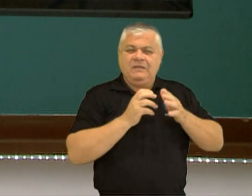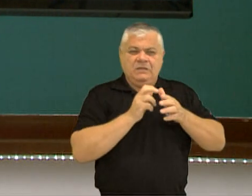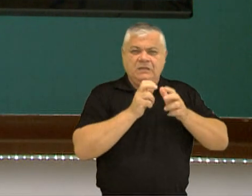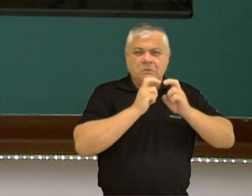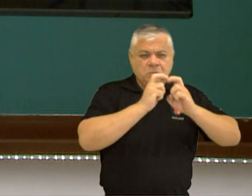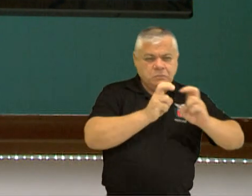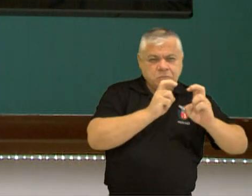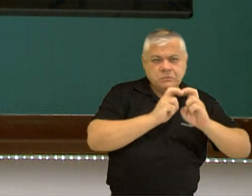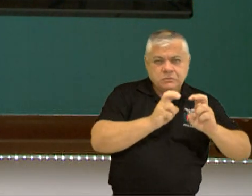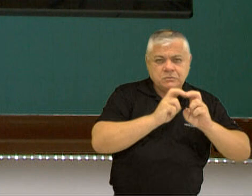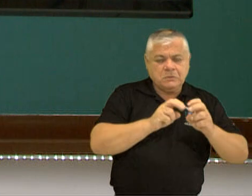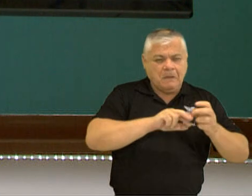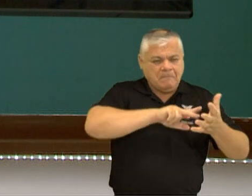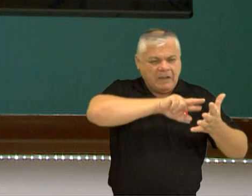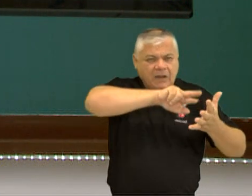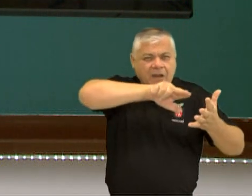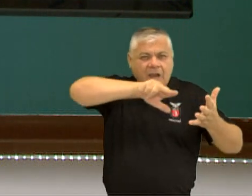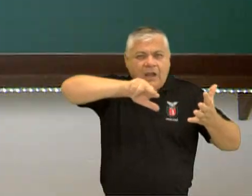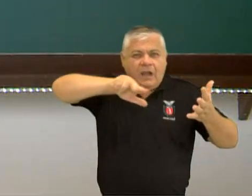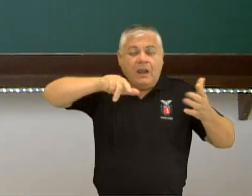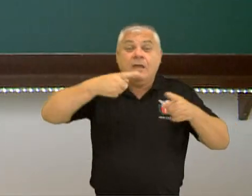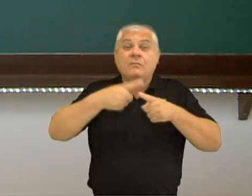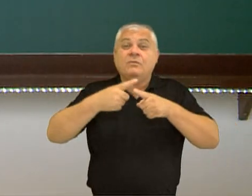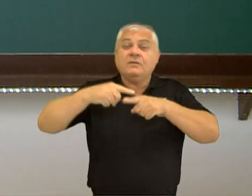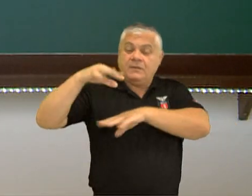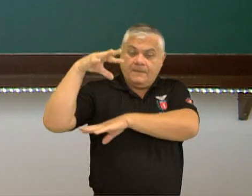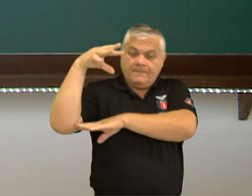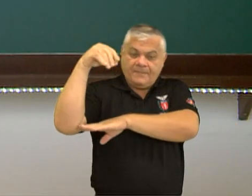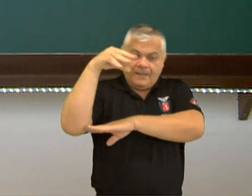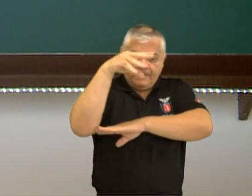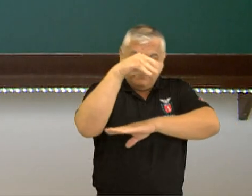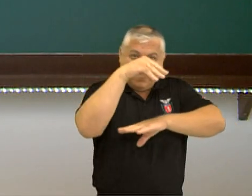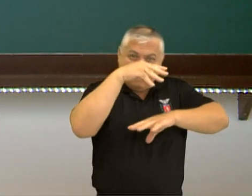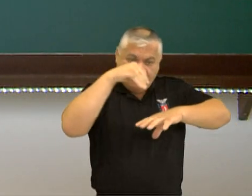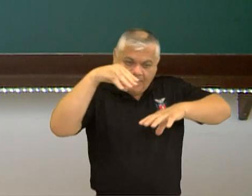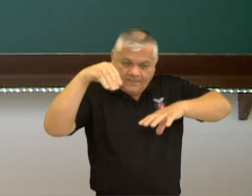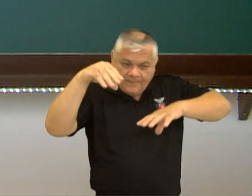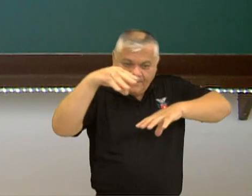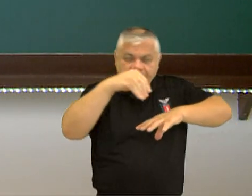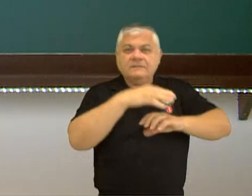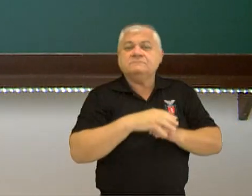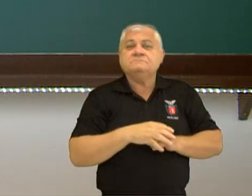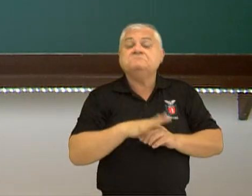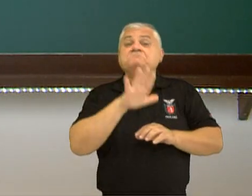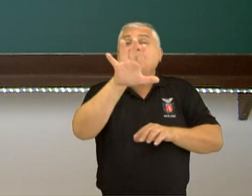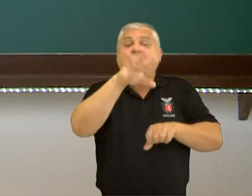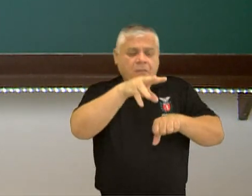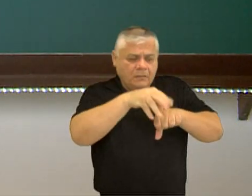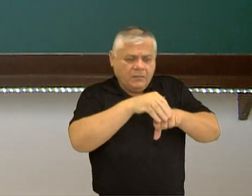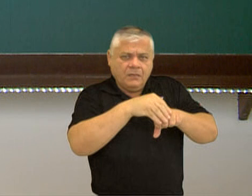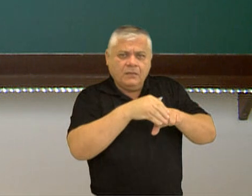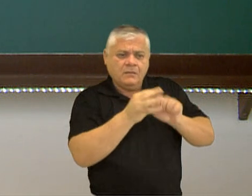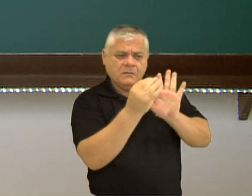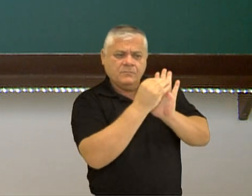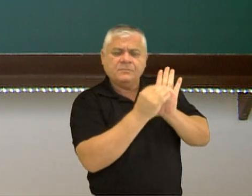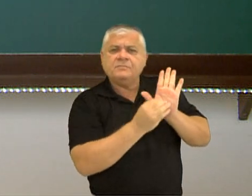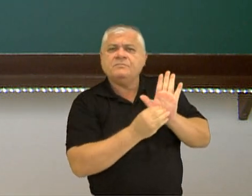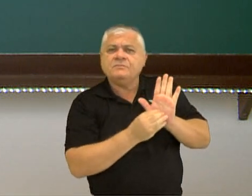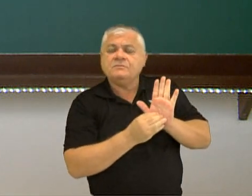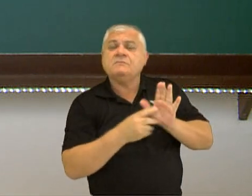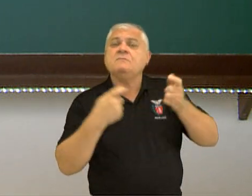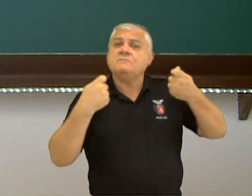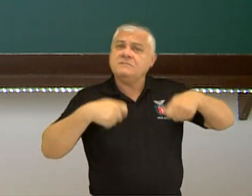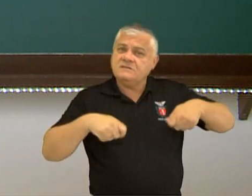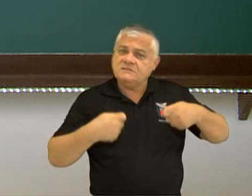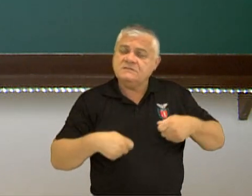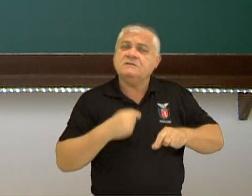obtidas por meio das imagens aéreas. Mas aí o que fazer com todas essas informações? Elas têm que ser processadas. Então